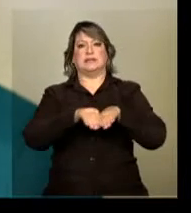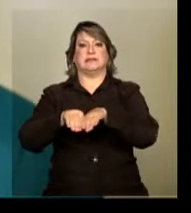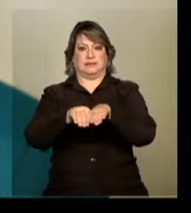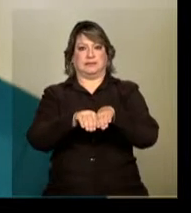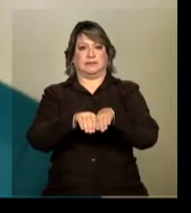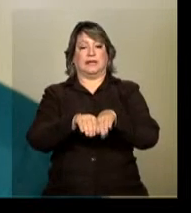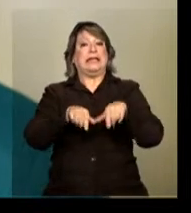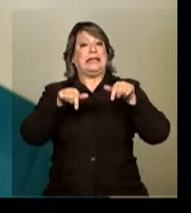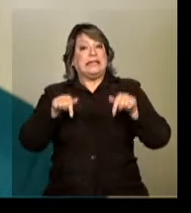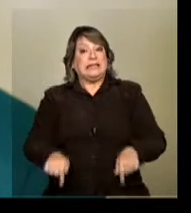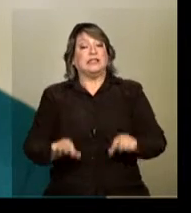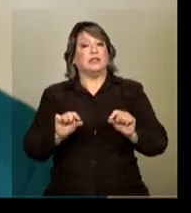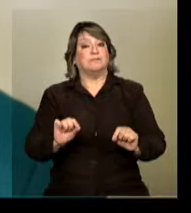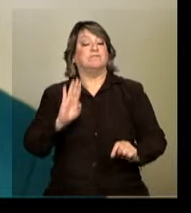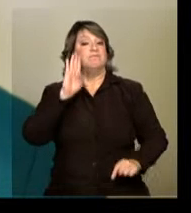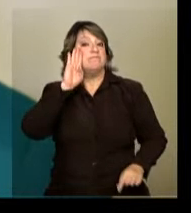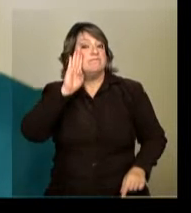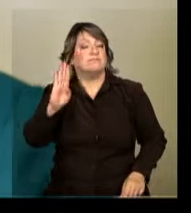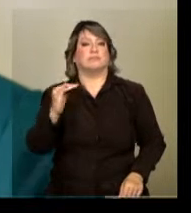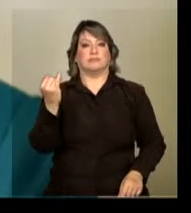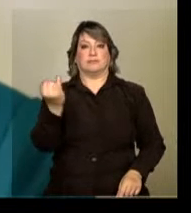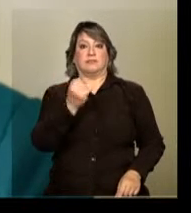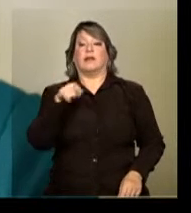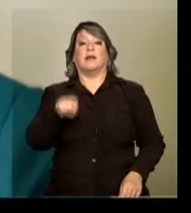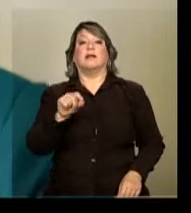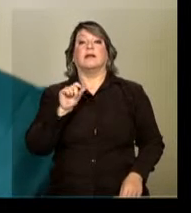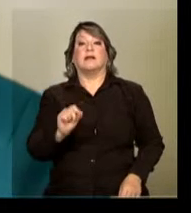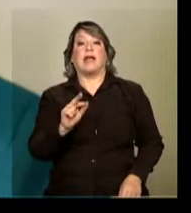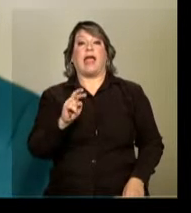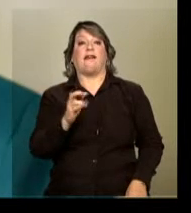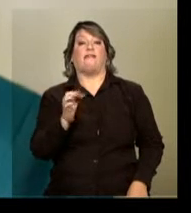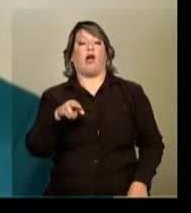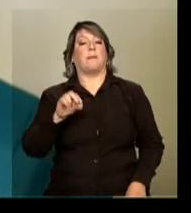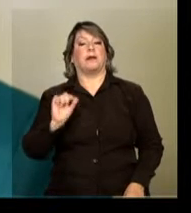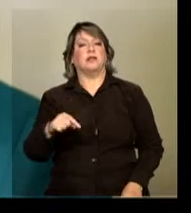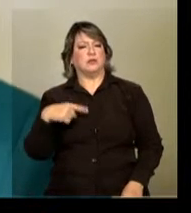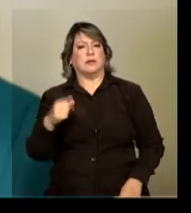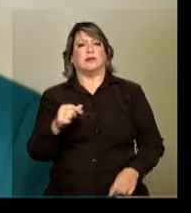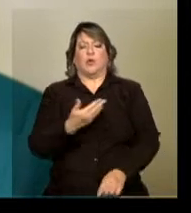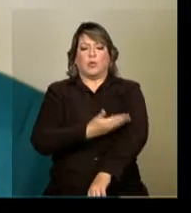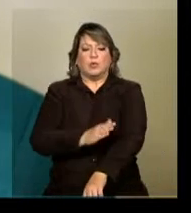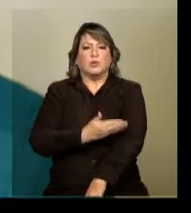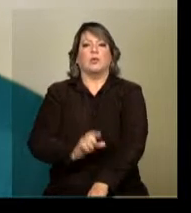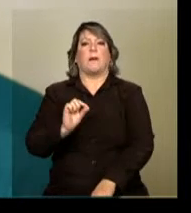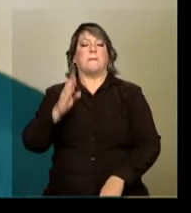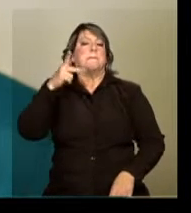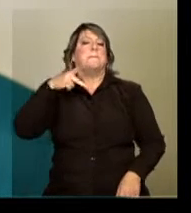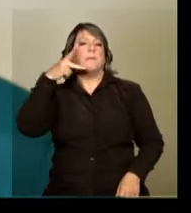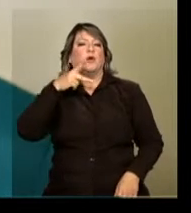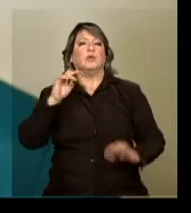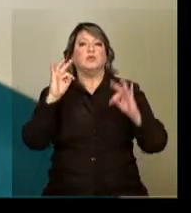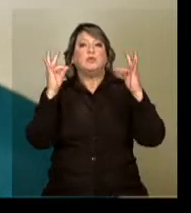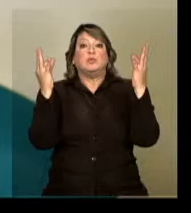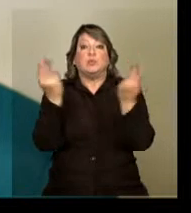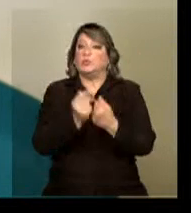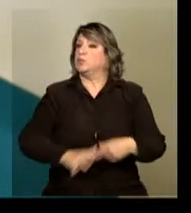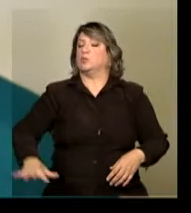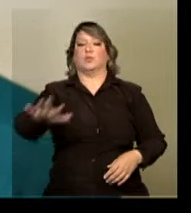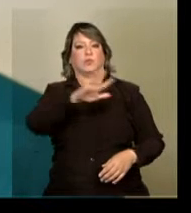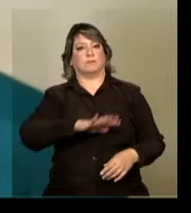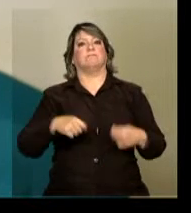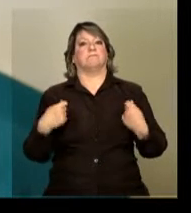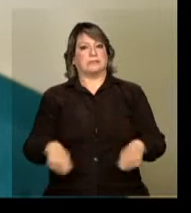isso passa necessariamente pela reforma das práticas políticas em todos os níveis só assim